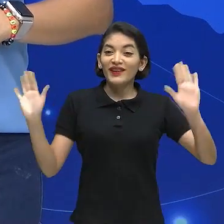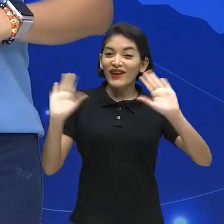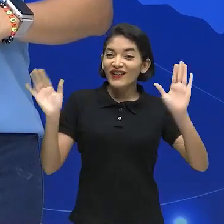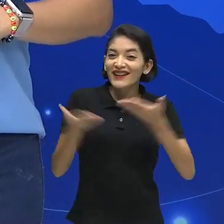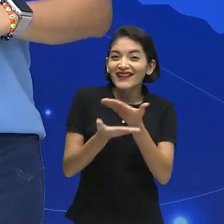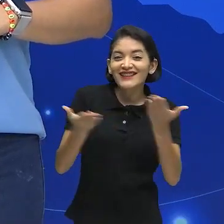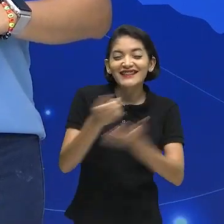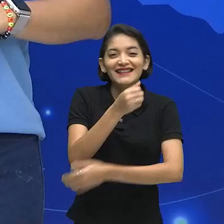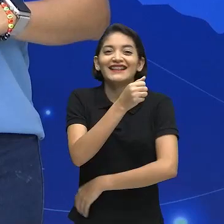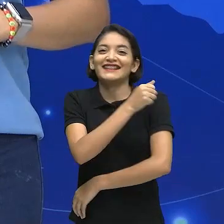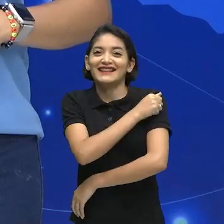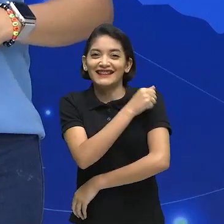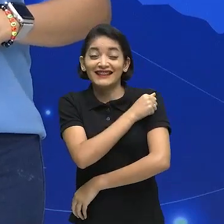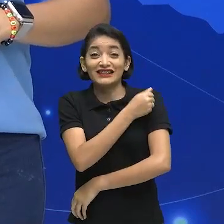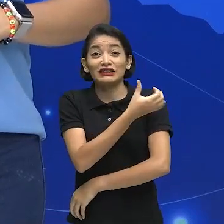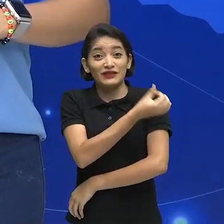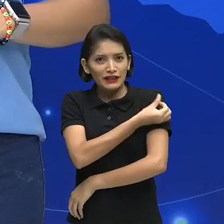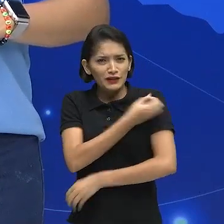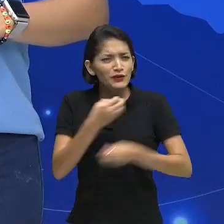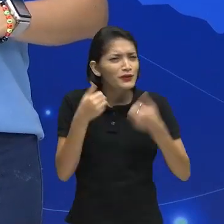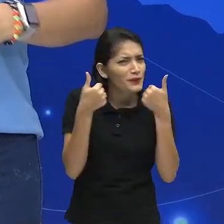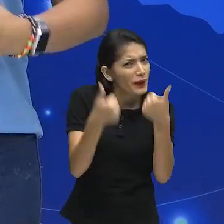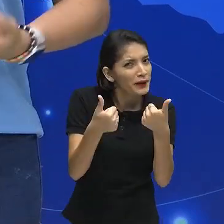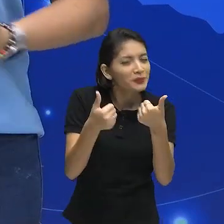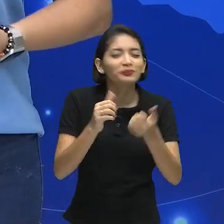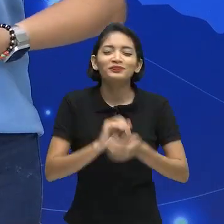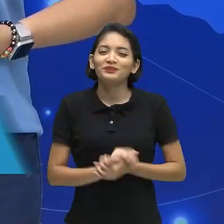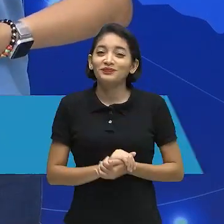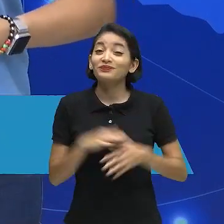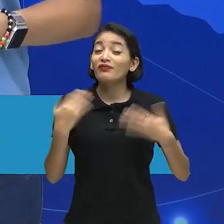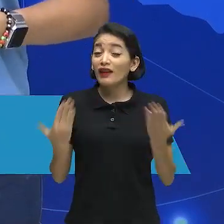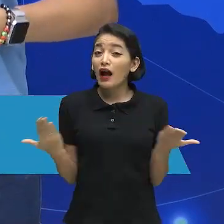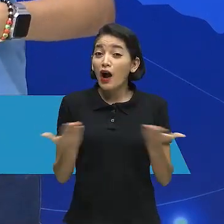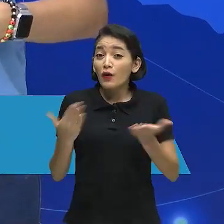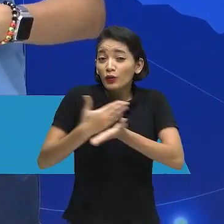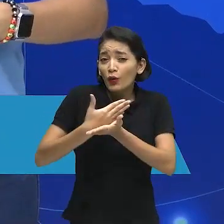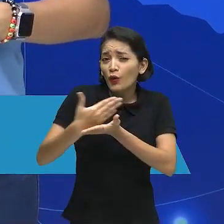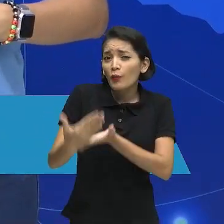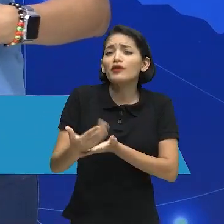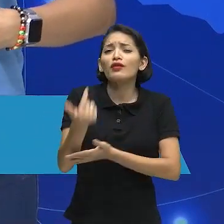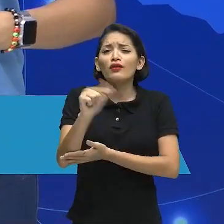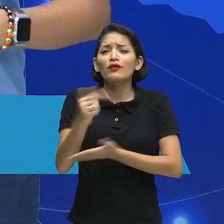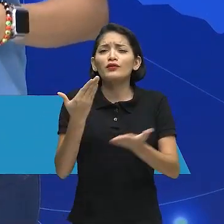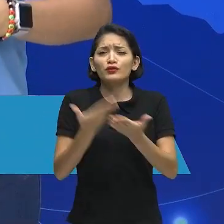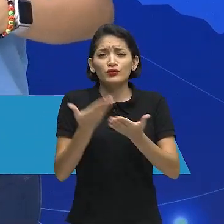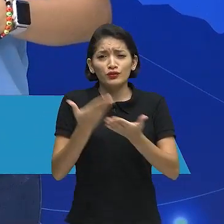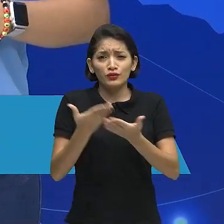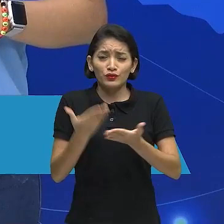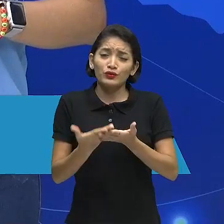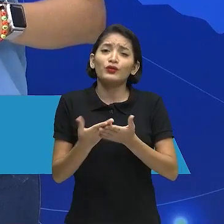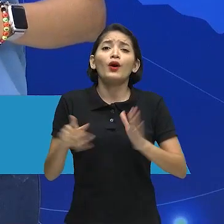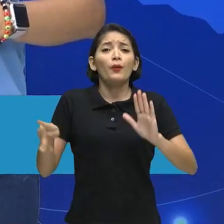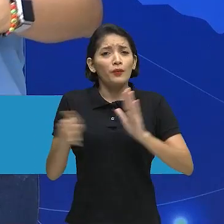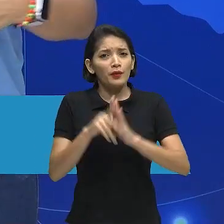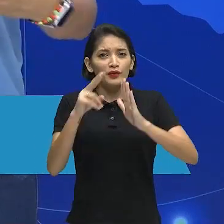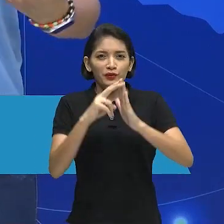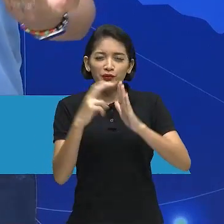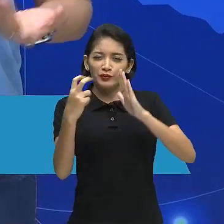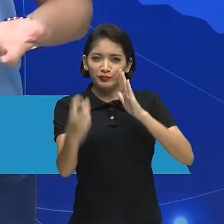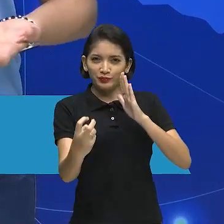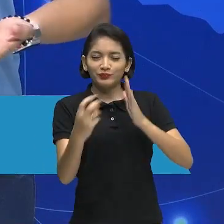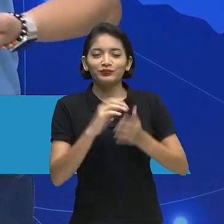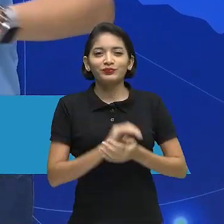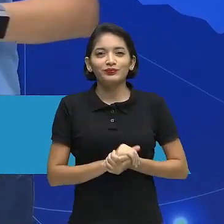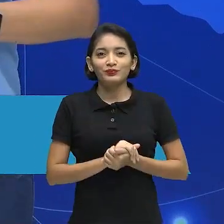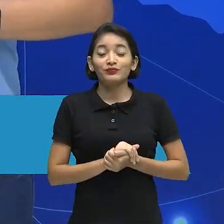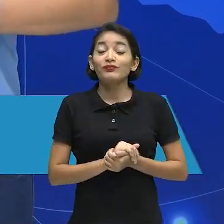alunos do sexto ano, tudo bem com vocês? Estamos iniciando aqui mais uma aula, né? A nossa aula em casa. Estamos